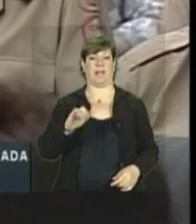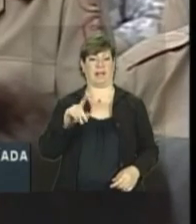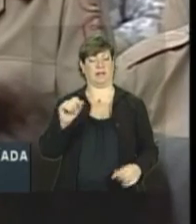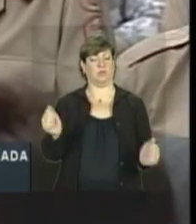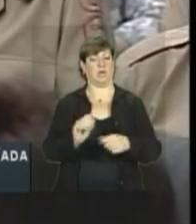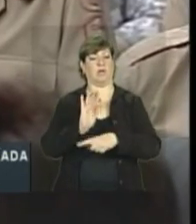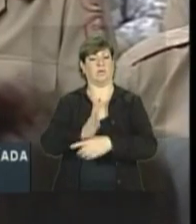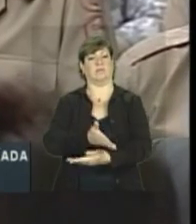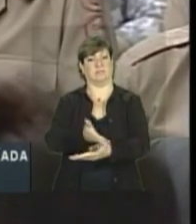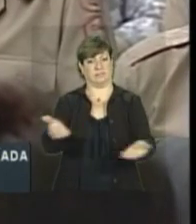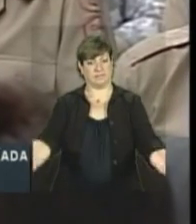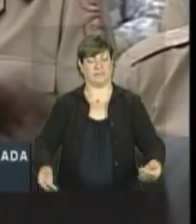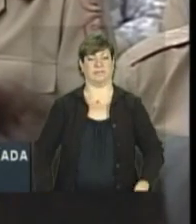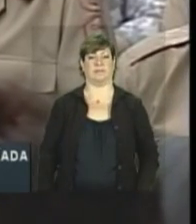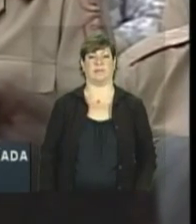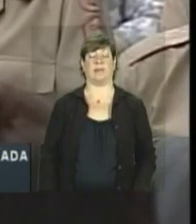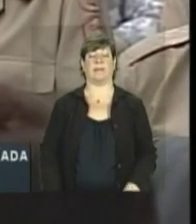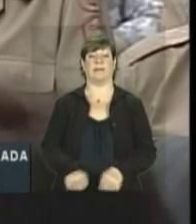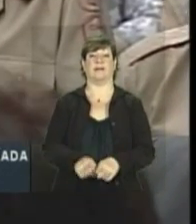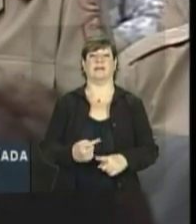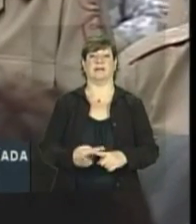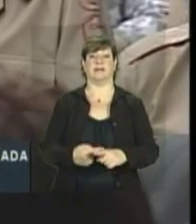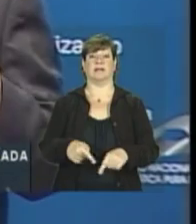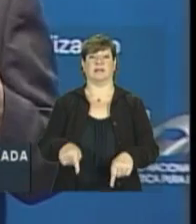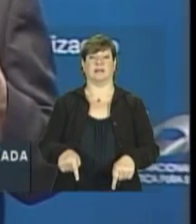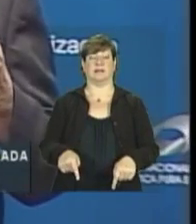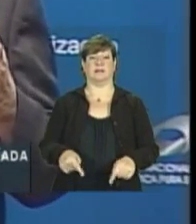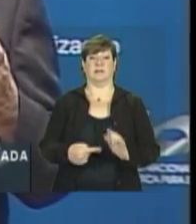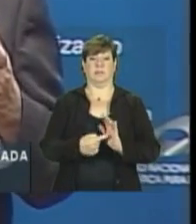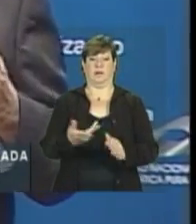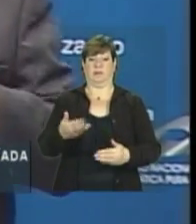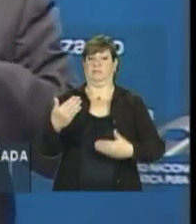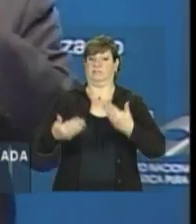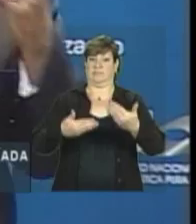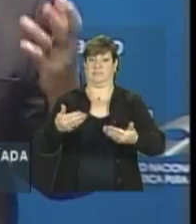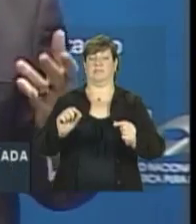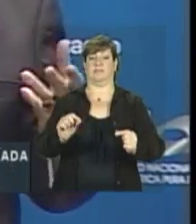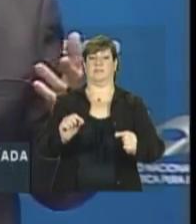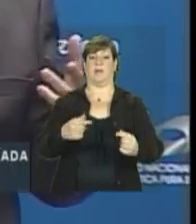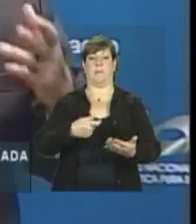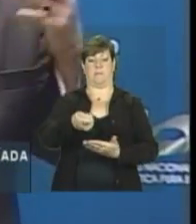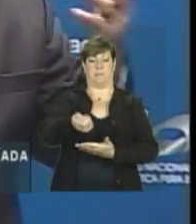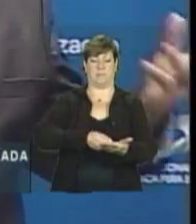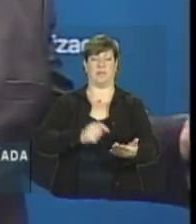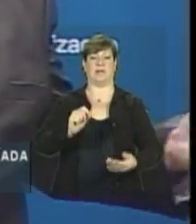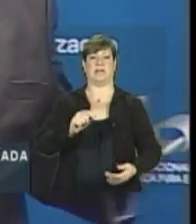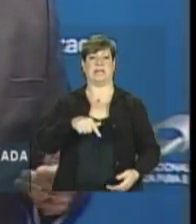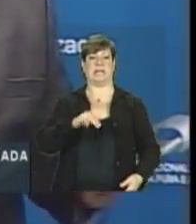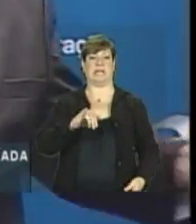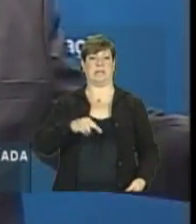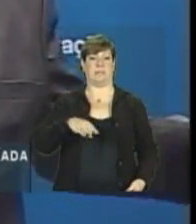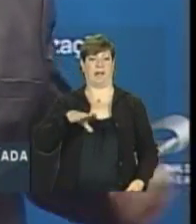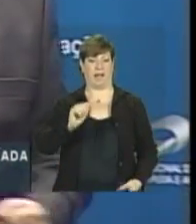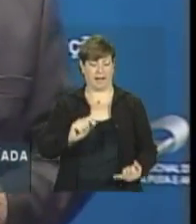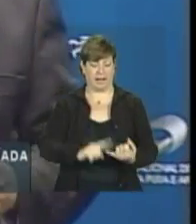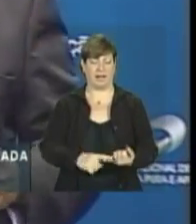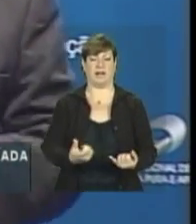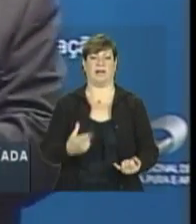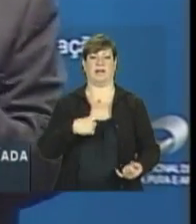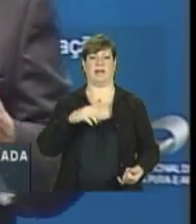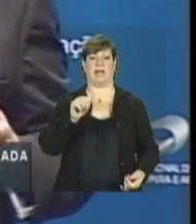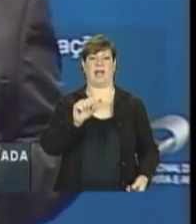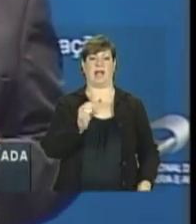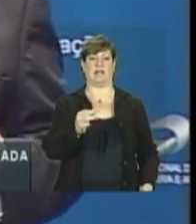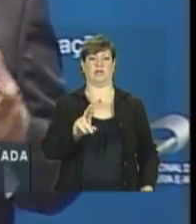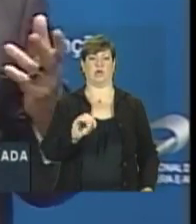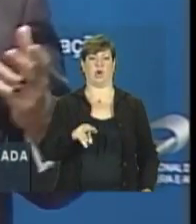que, se espelharam nesse exemplo que estão se desenvolvendo. Olimpíadas de Química, de Astronomia,